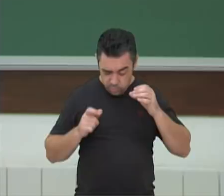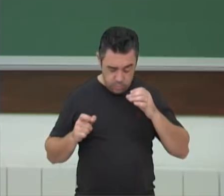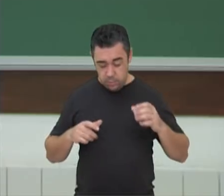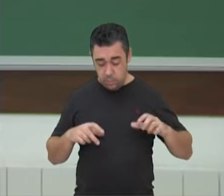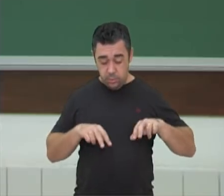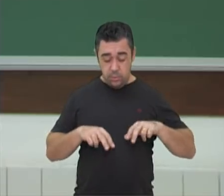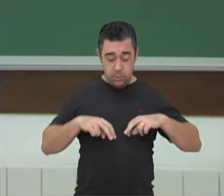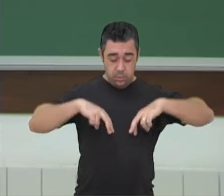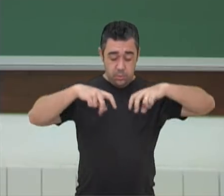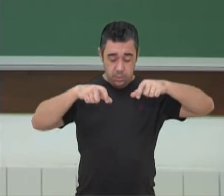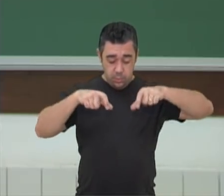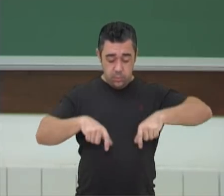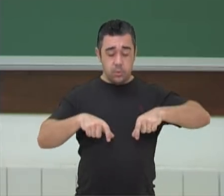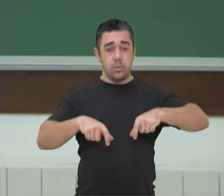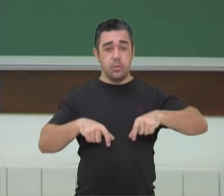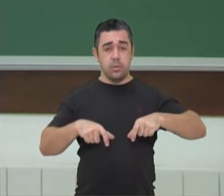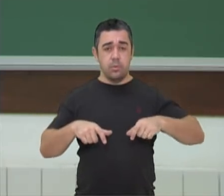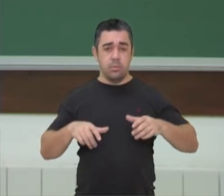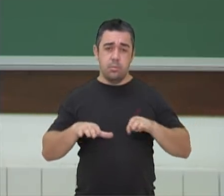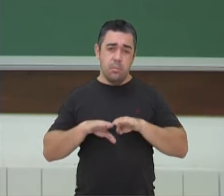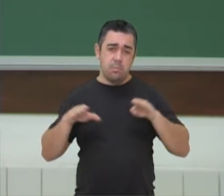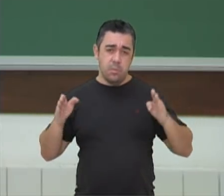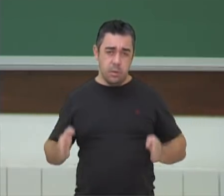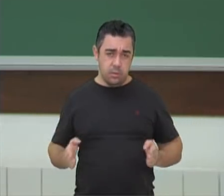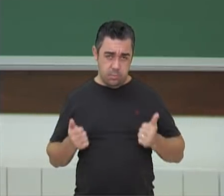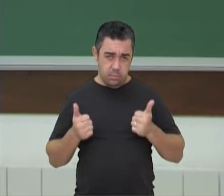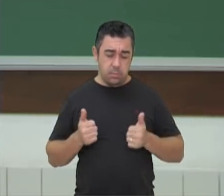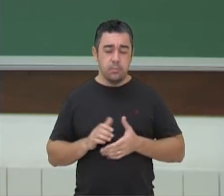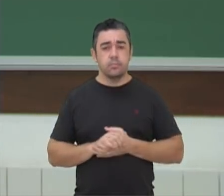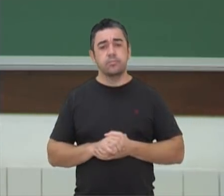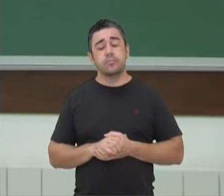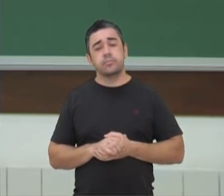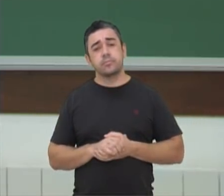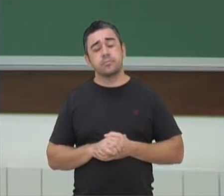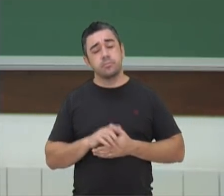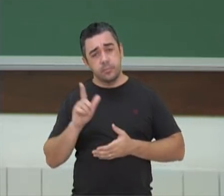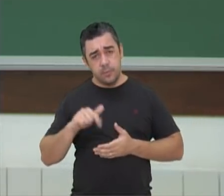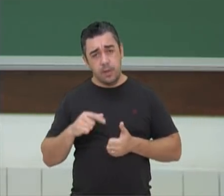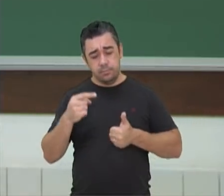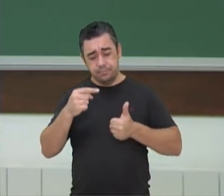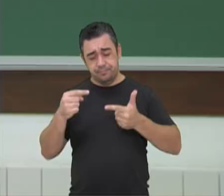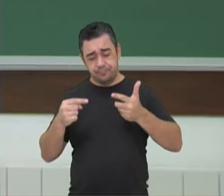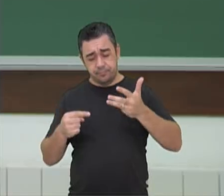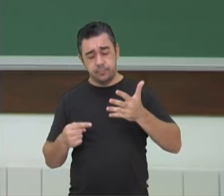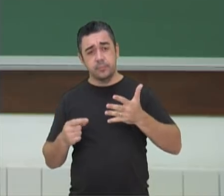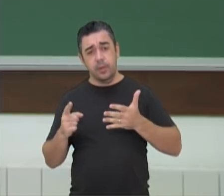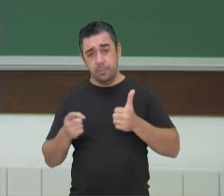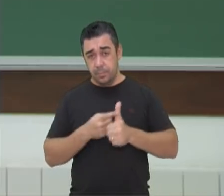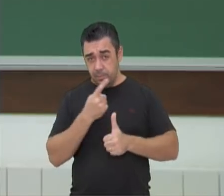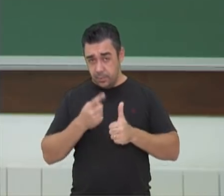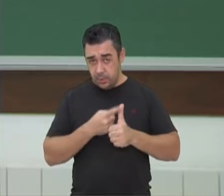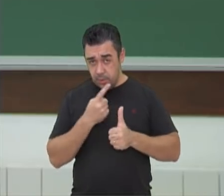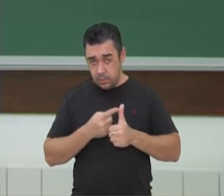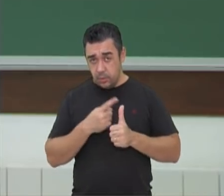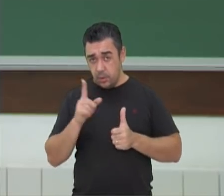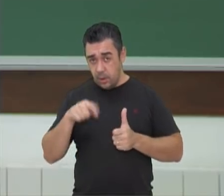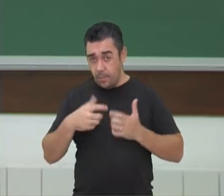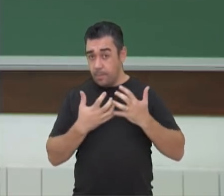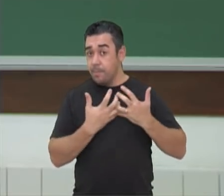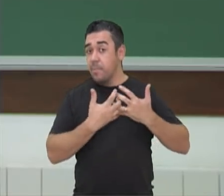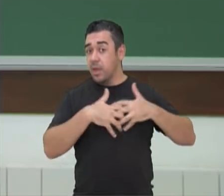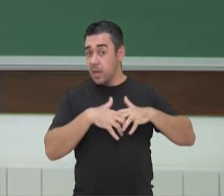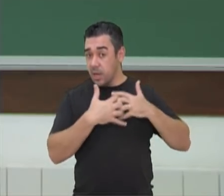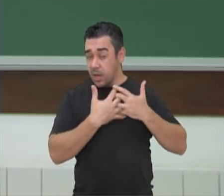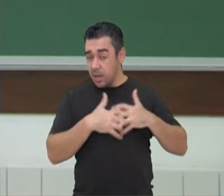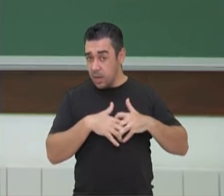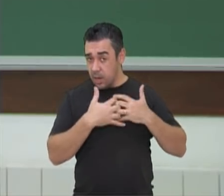instrumento seguro em cima de uma bancada, de uma mesa. Então, essas são as primeiras partes, a parte mecânica,